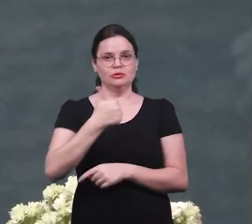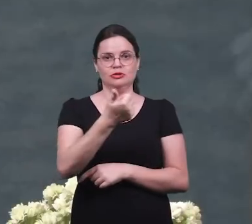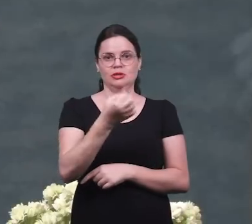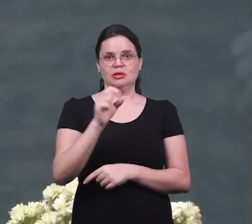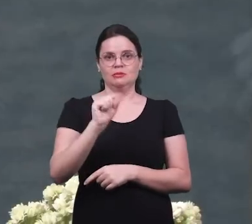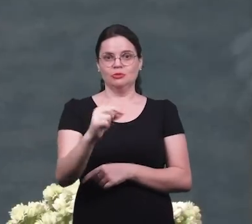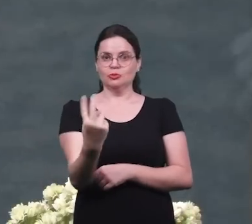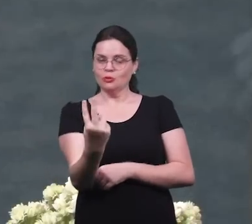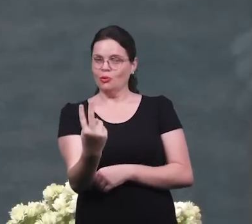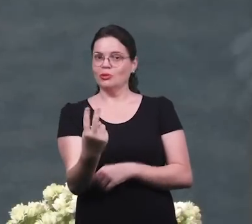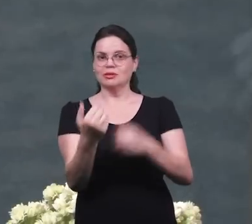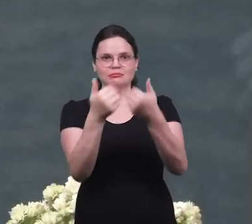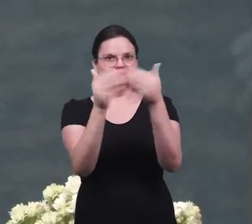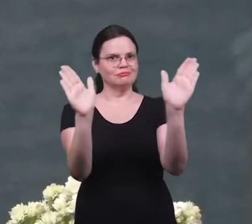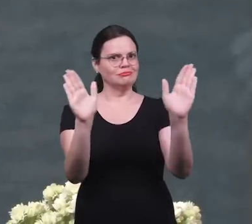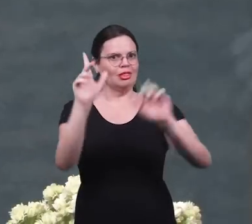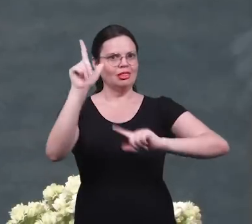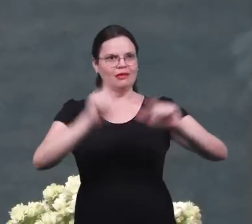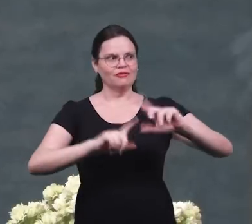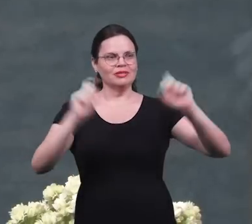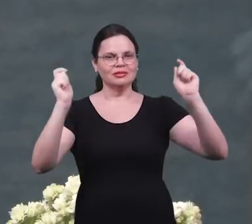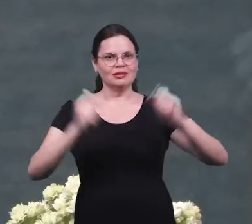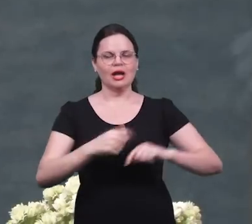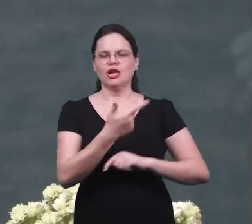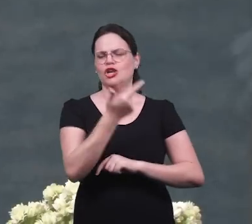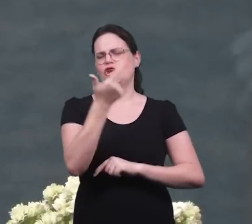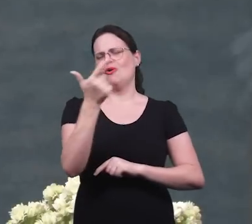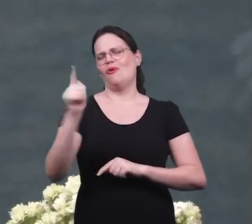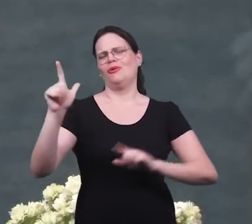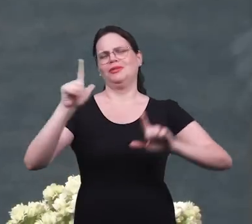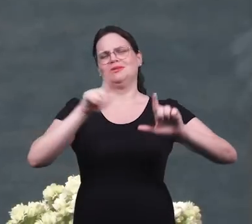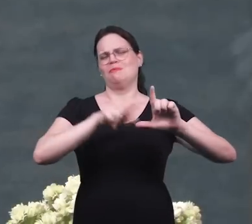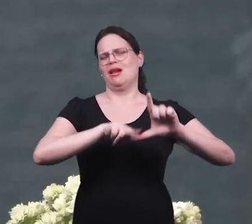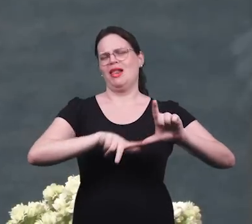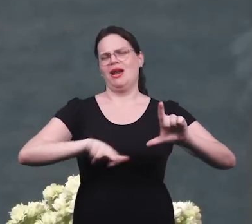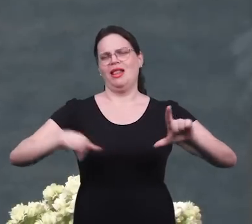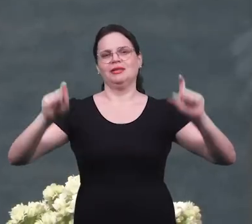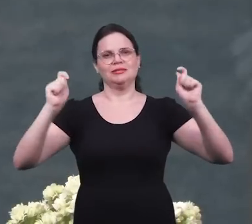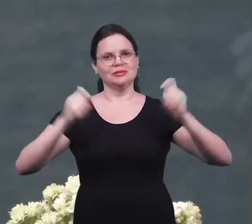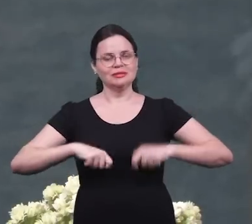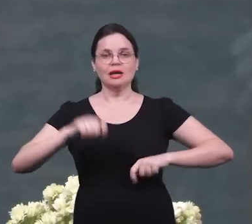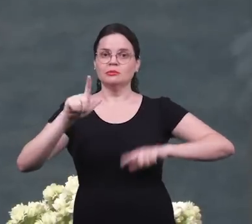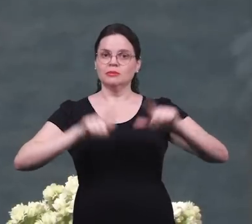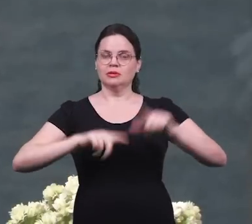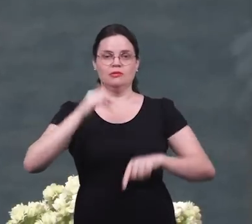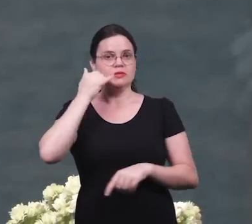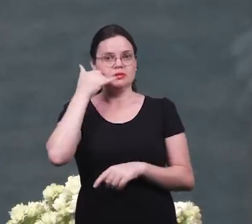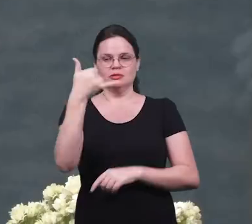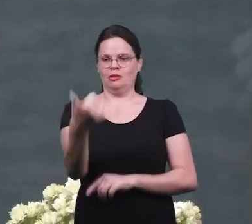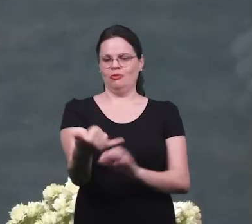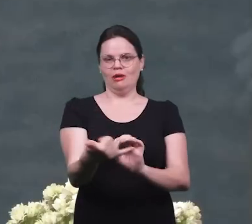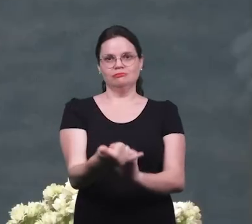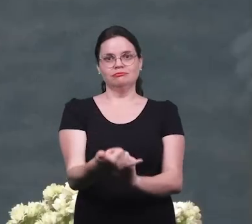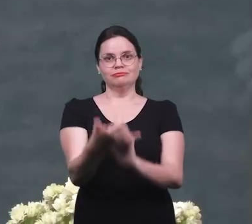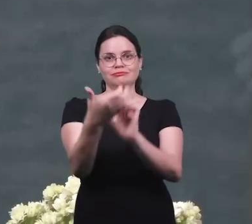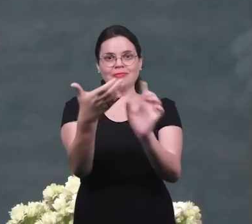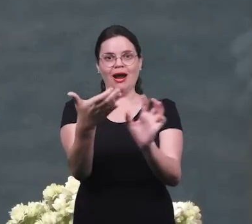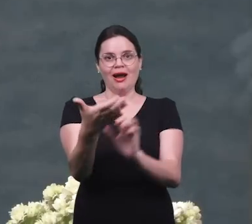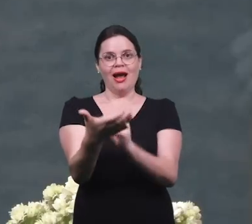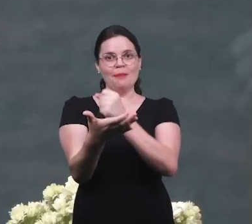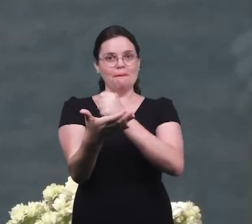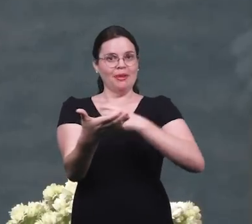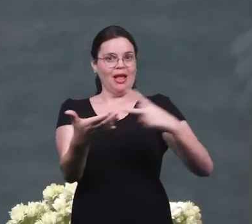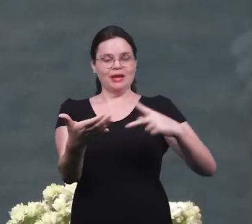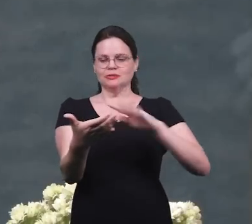16.2 TV aberta e outras plataformas. Você pode assistir a TV Manaim no seu celular, é só abrir o